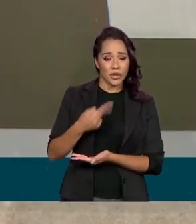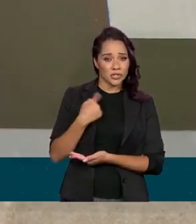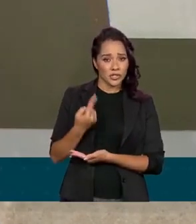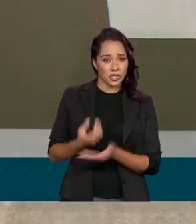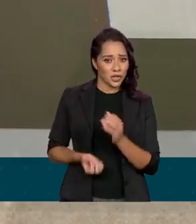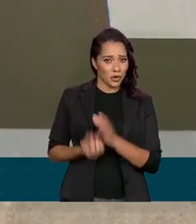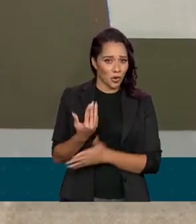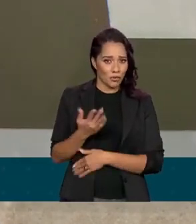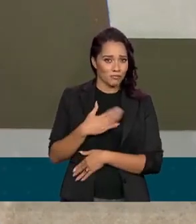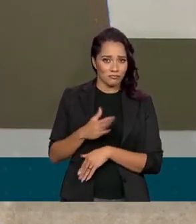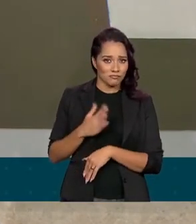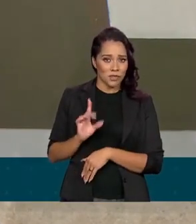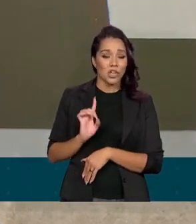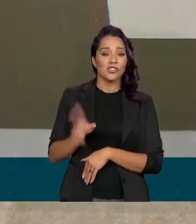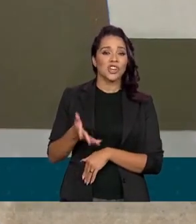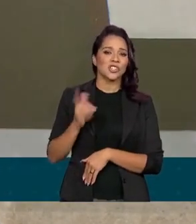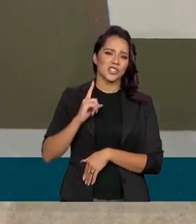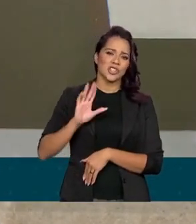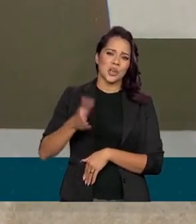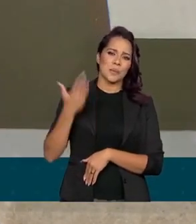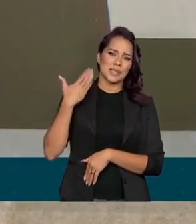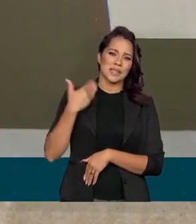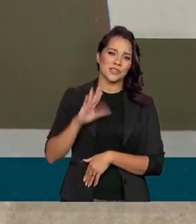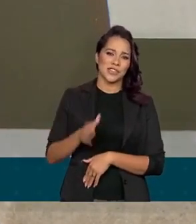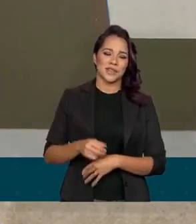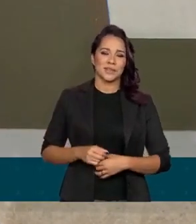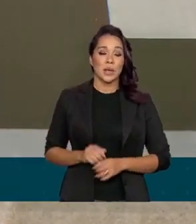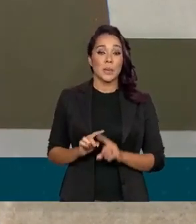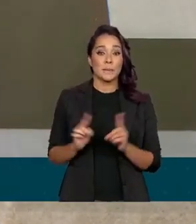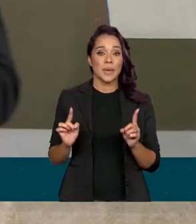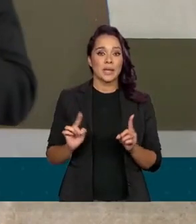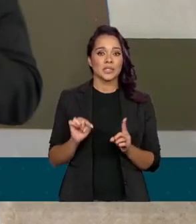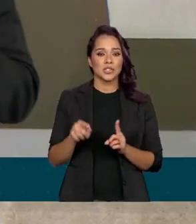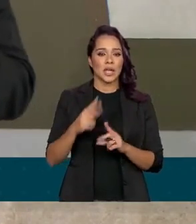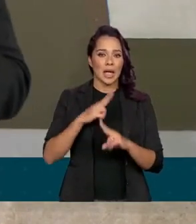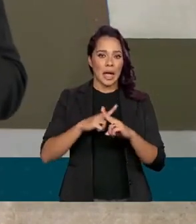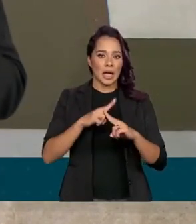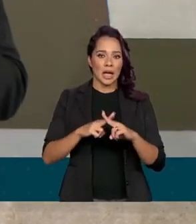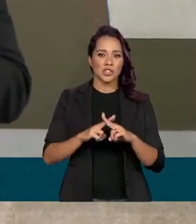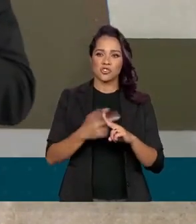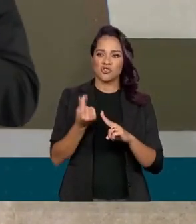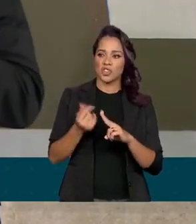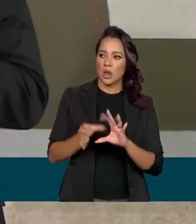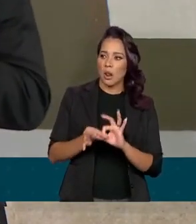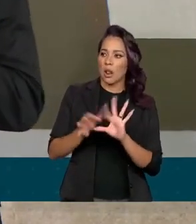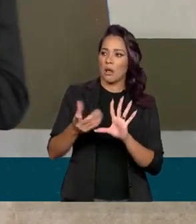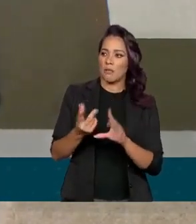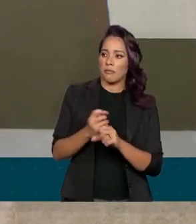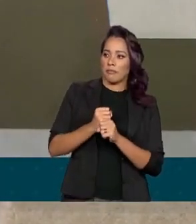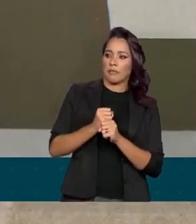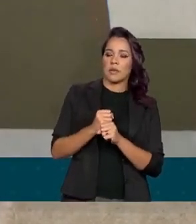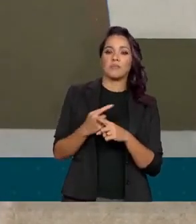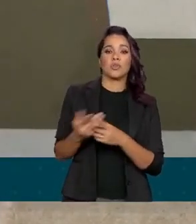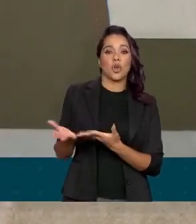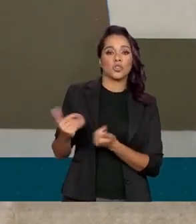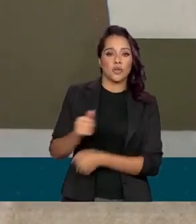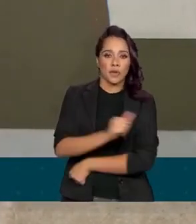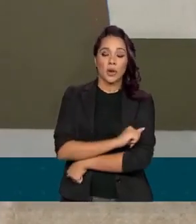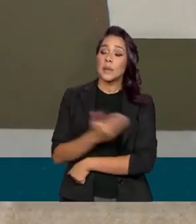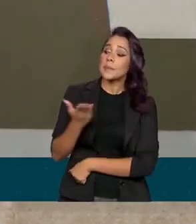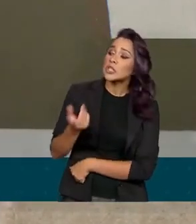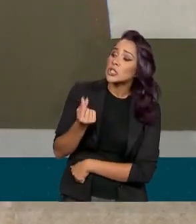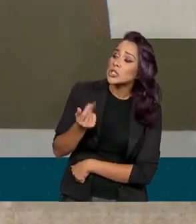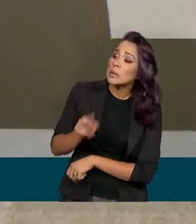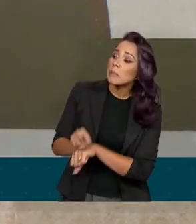criamos o FIES. O FIES já existia. Mas acontece que a Caixa Econômica não liberava dinheiro. Porque o jovem estudante ia lá